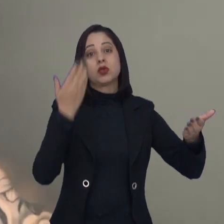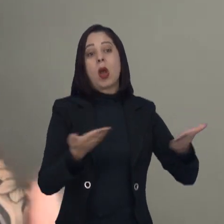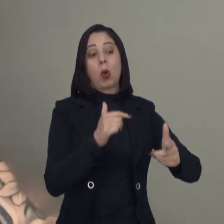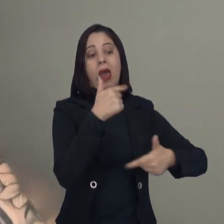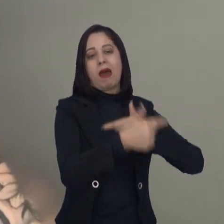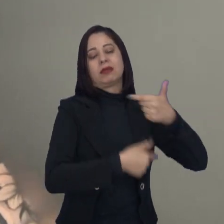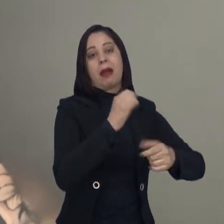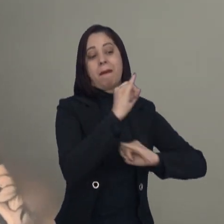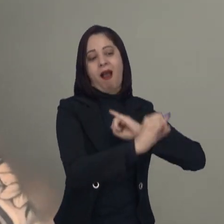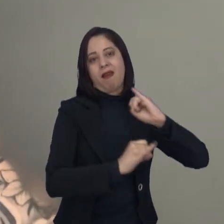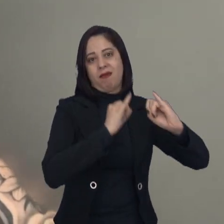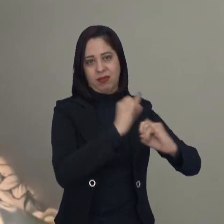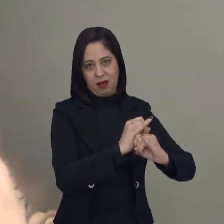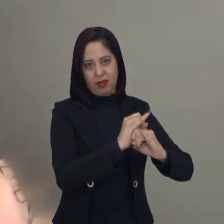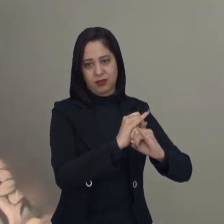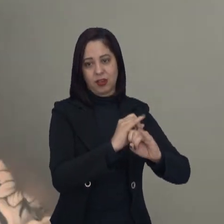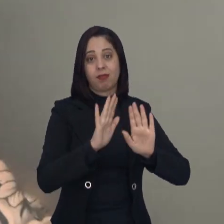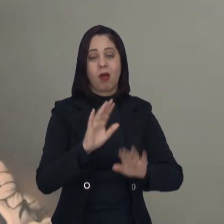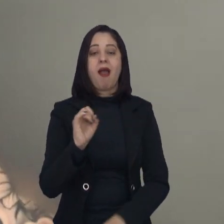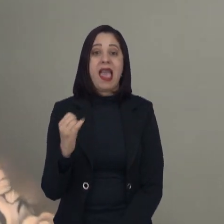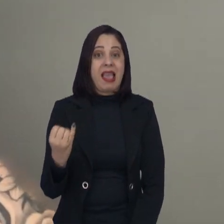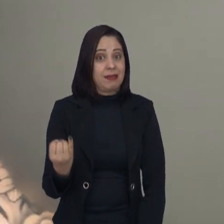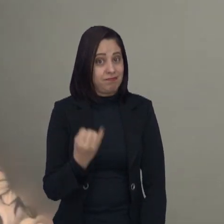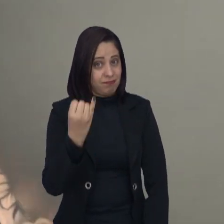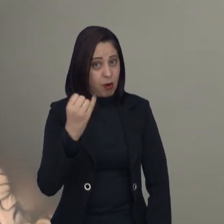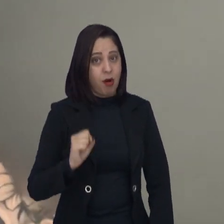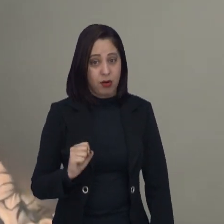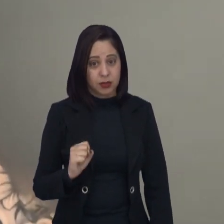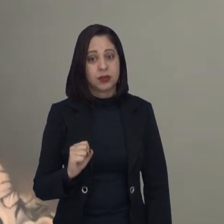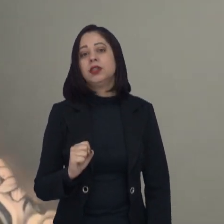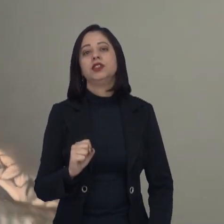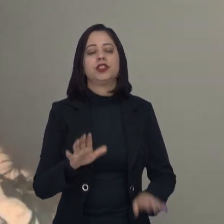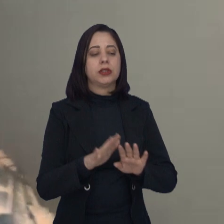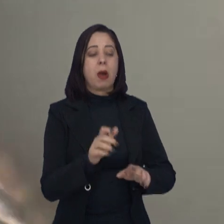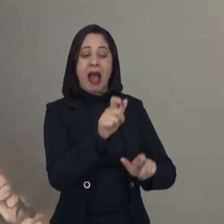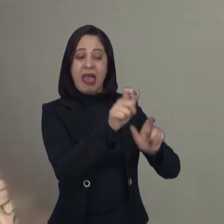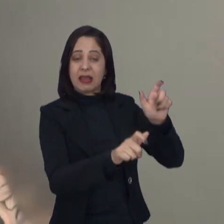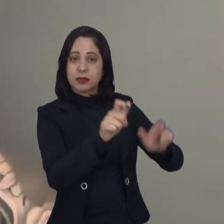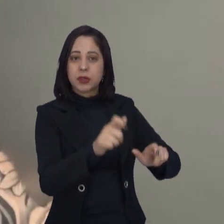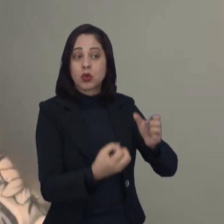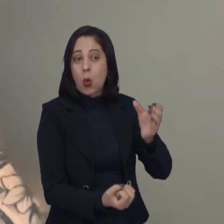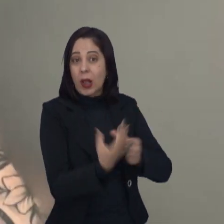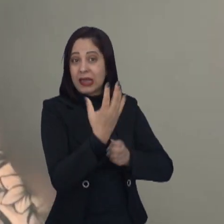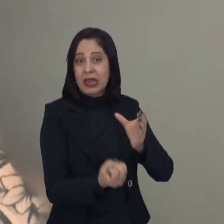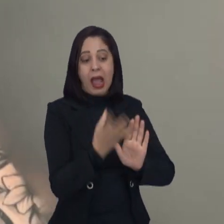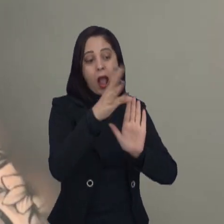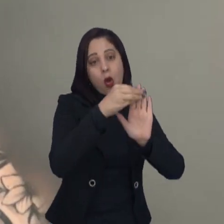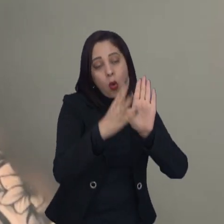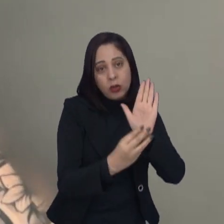gente, tanto para os comerciantes, e o que levou as pessoas a começarem a produzir conteúdo, em qualquer nicho que seja,